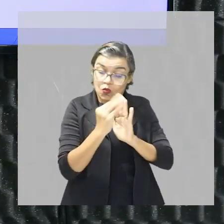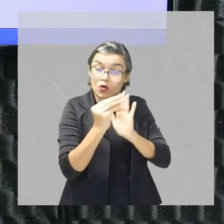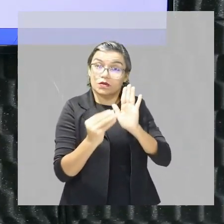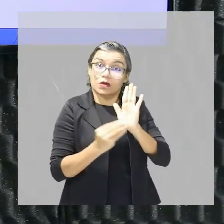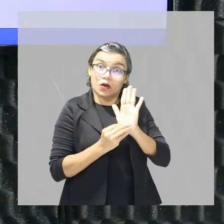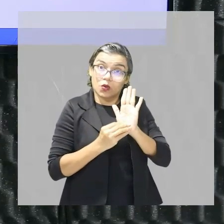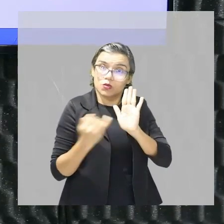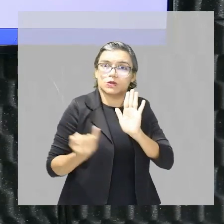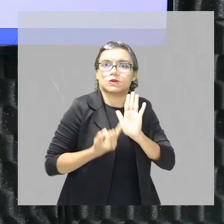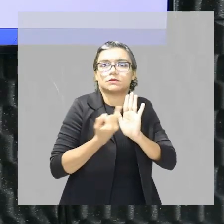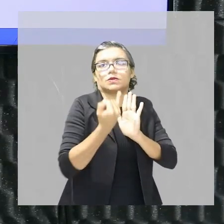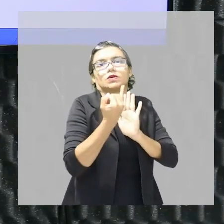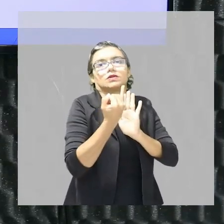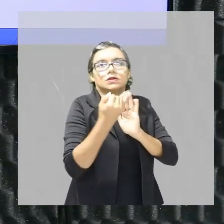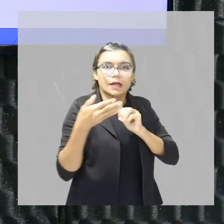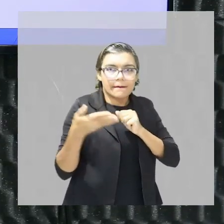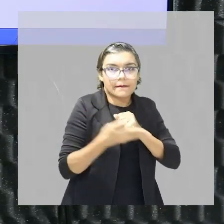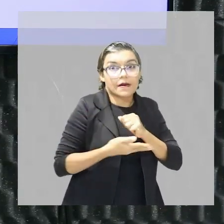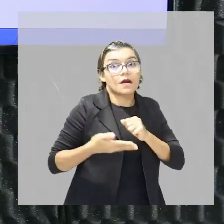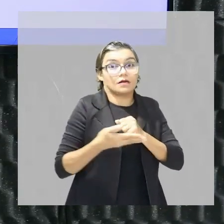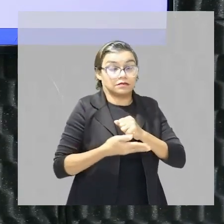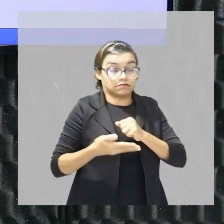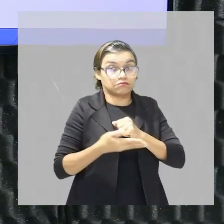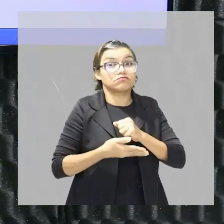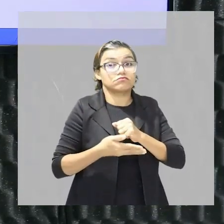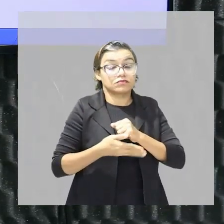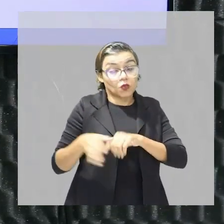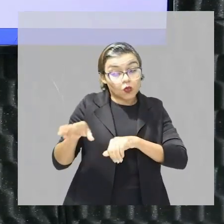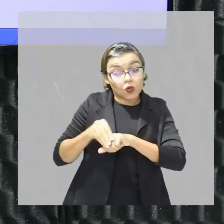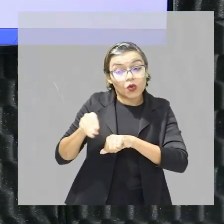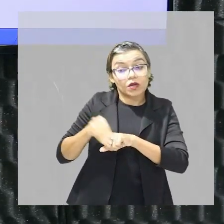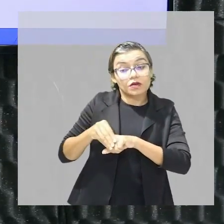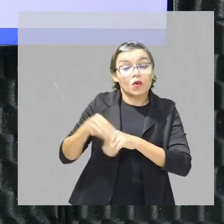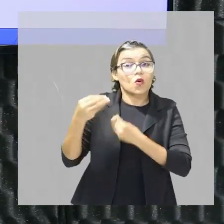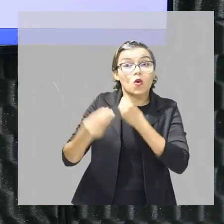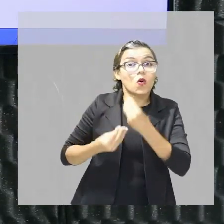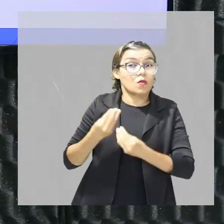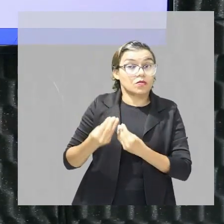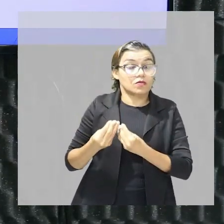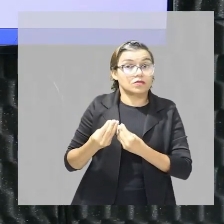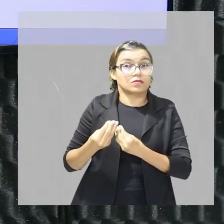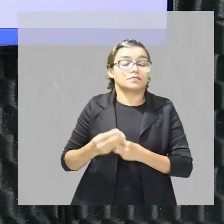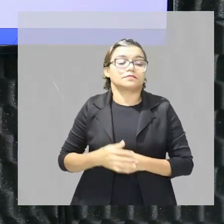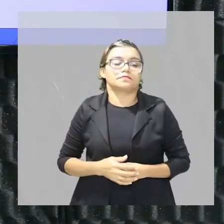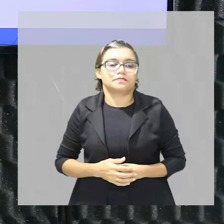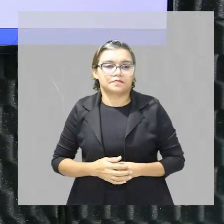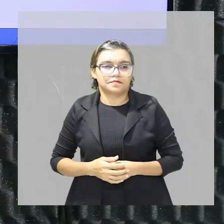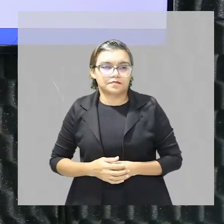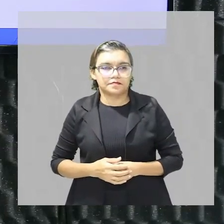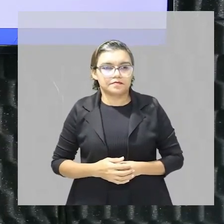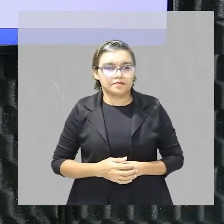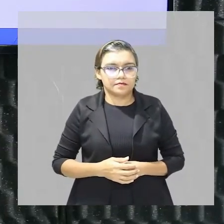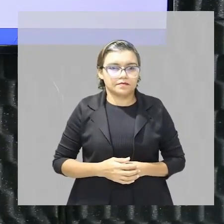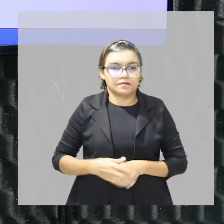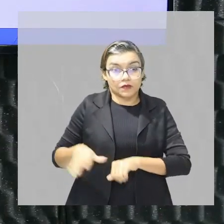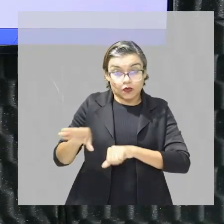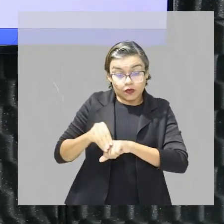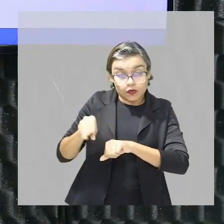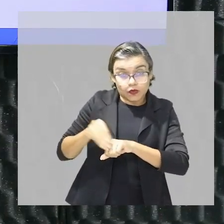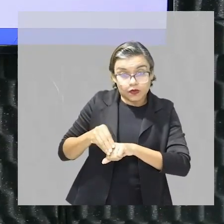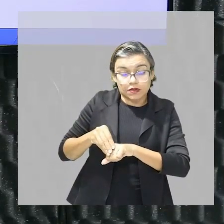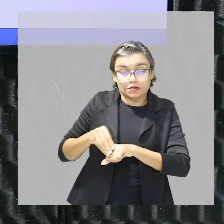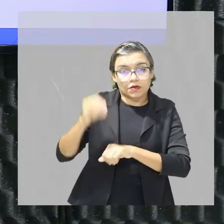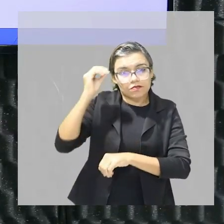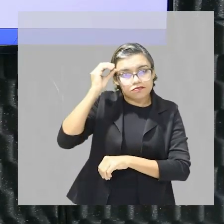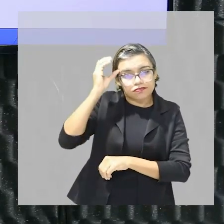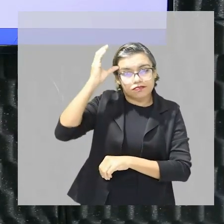necessariamente básico o conhecimento ele se estabelece como de que maneira aí vamos lá o conhecimento vem a parte